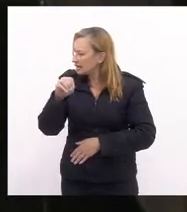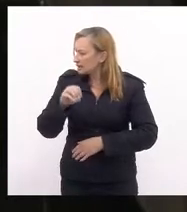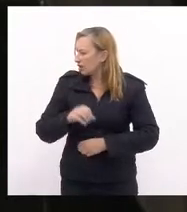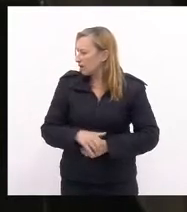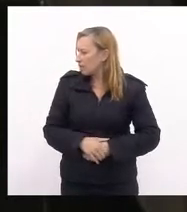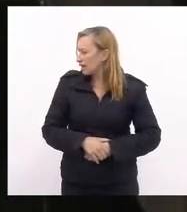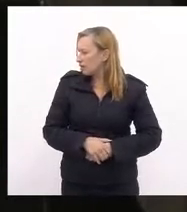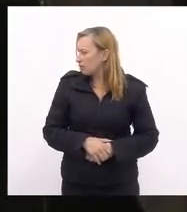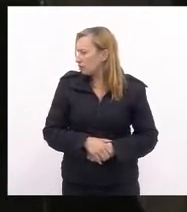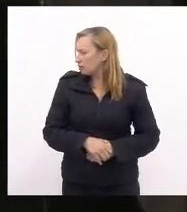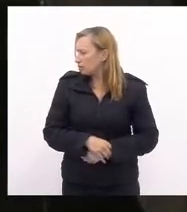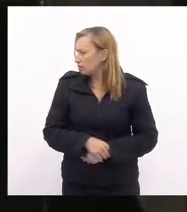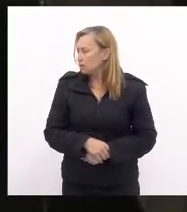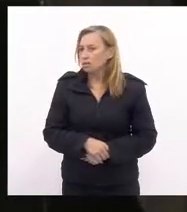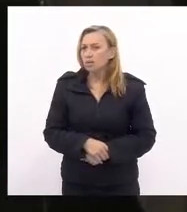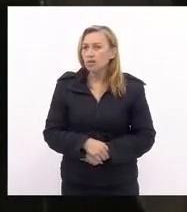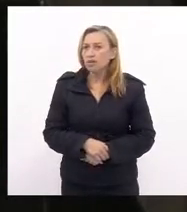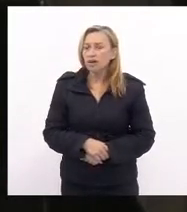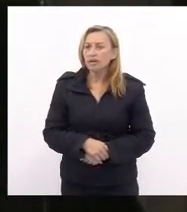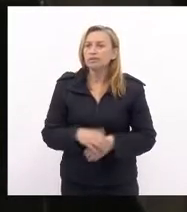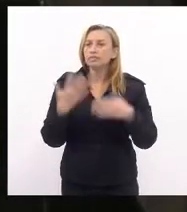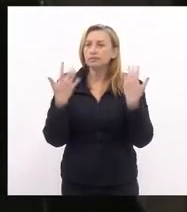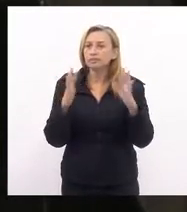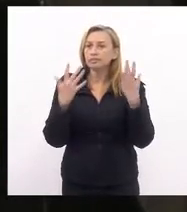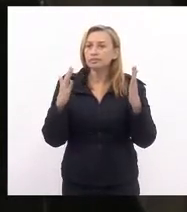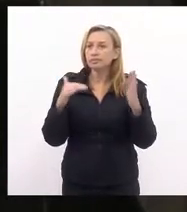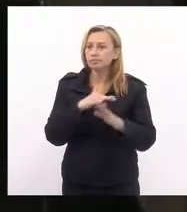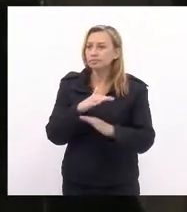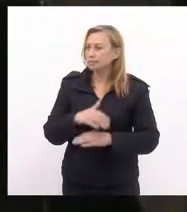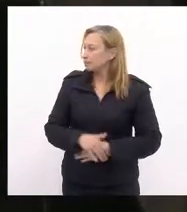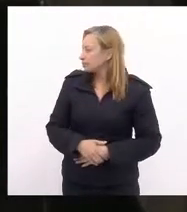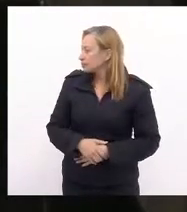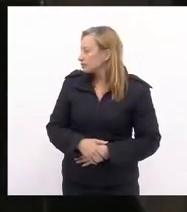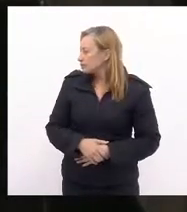Kátia Basto. Uma salva para essa mulher.